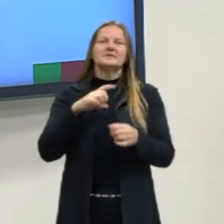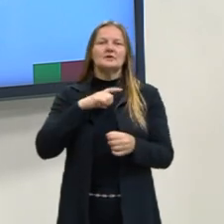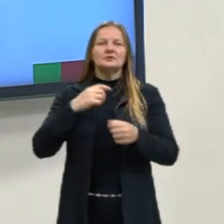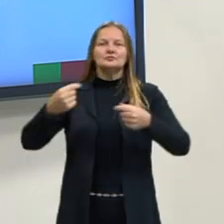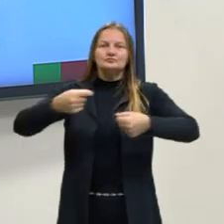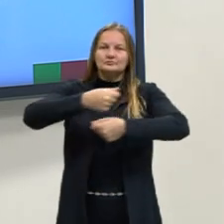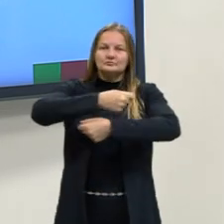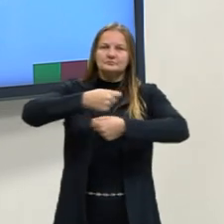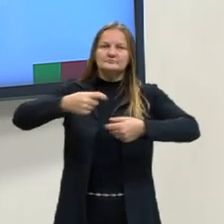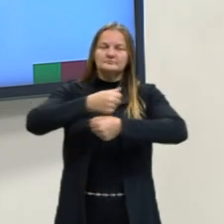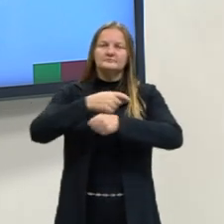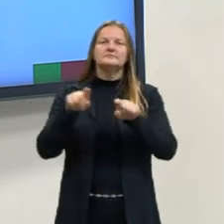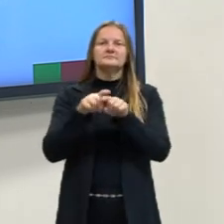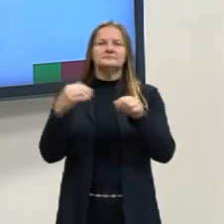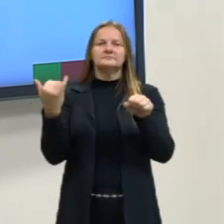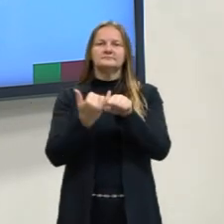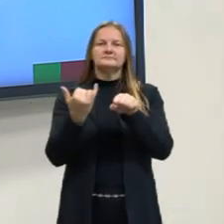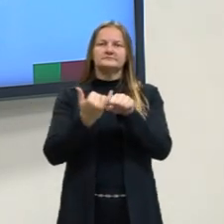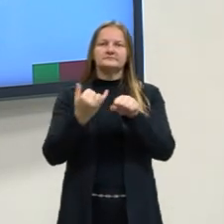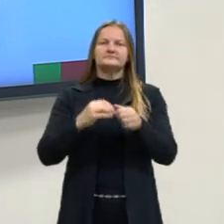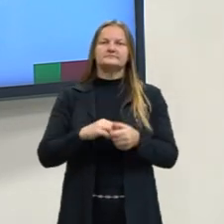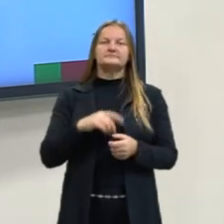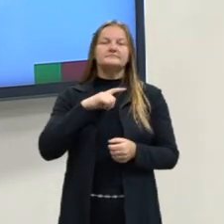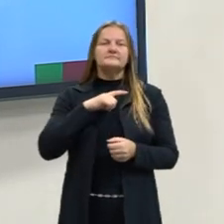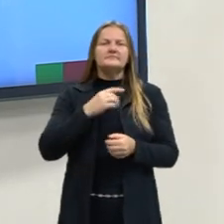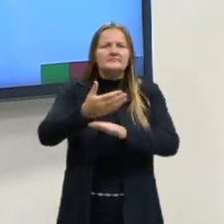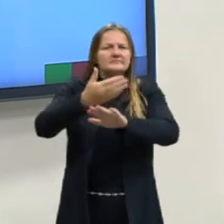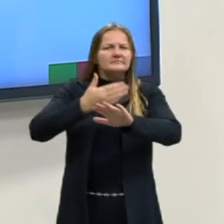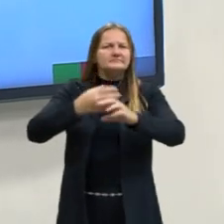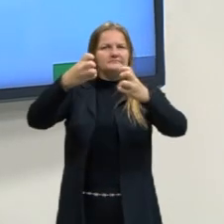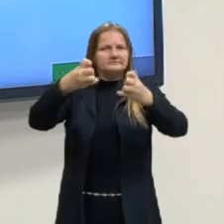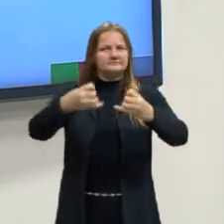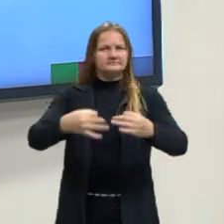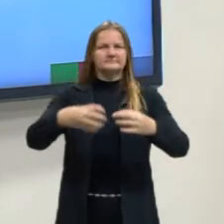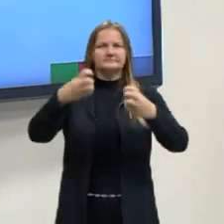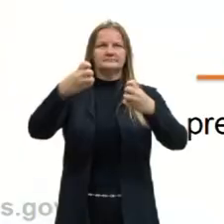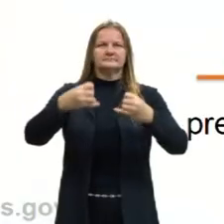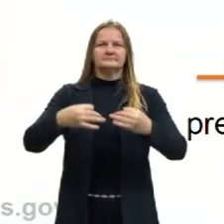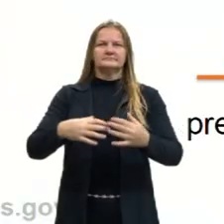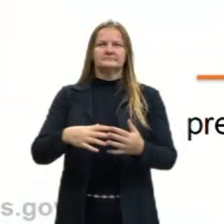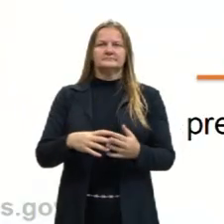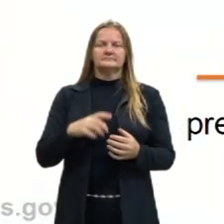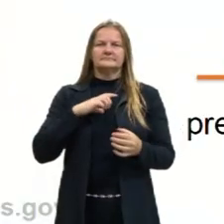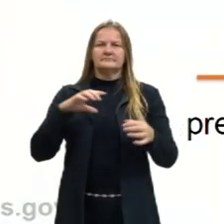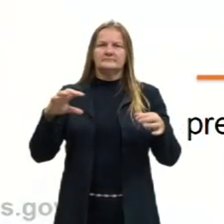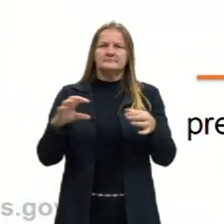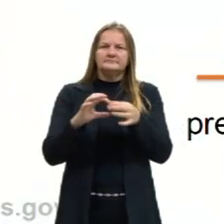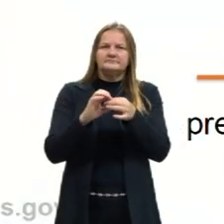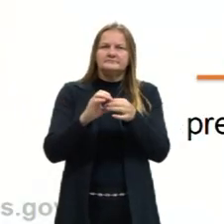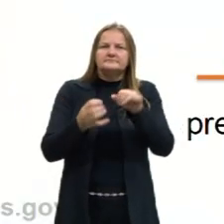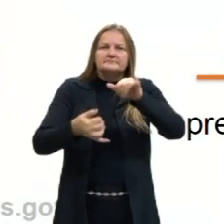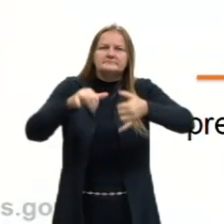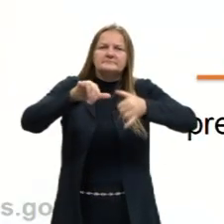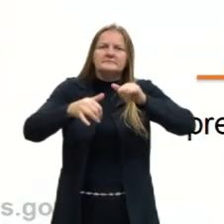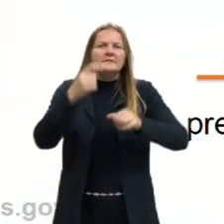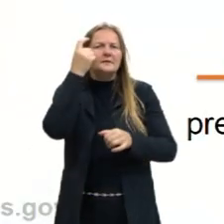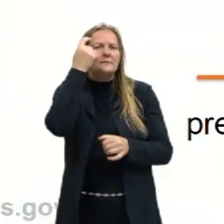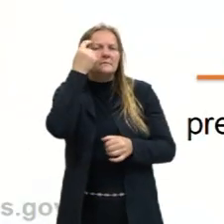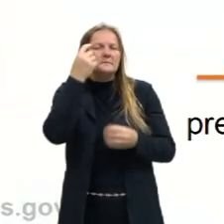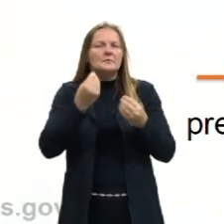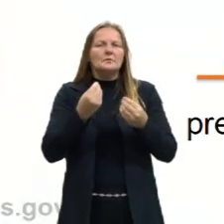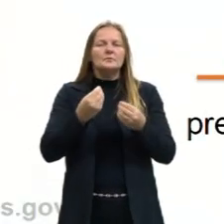covalente e ligação metálica antes de falarmos voltar a falar das ligações químicas Vamos pensar um pouquinho